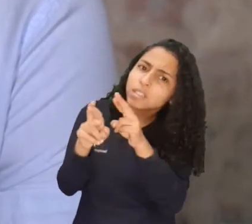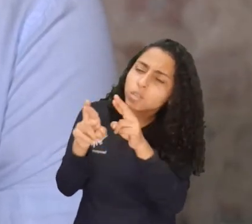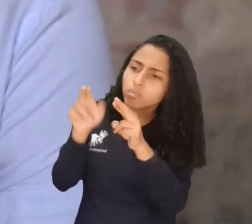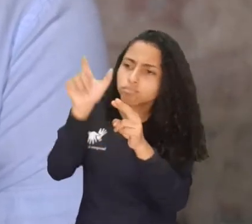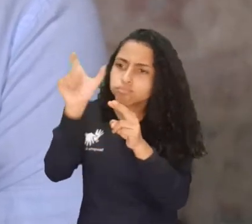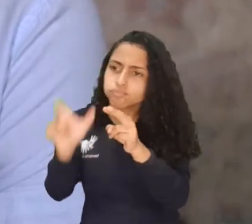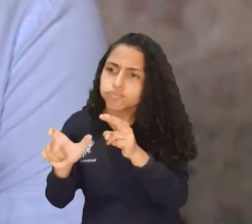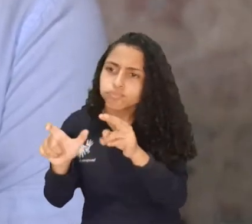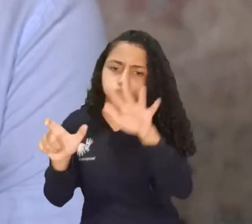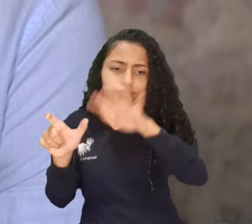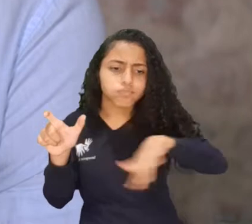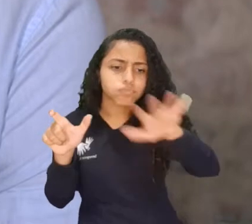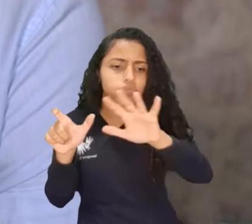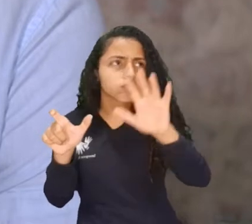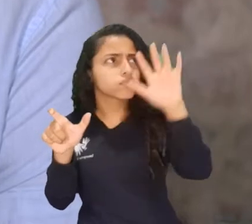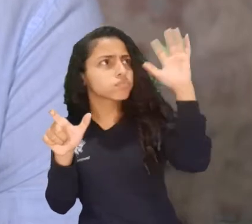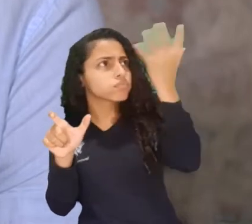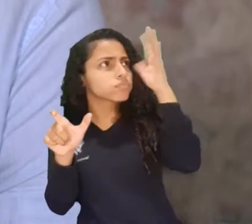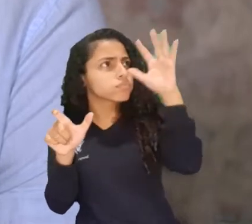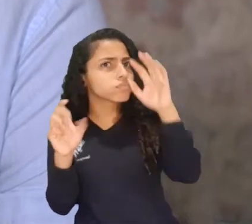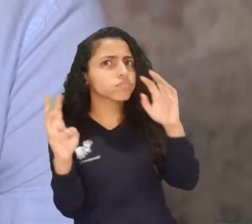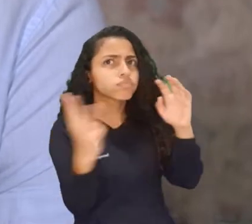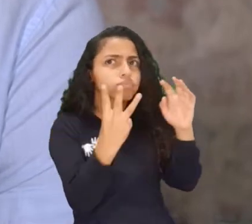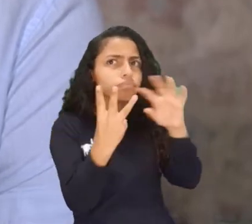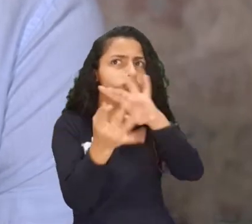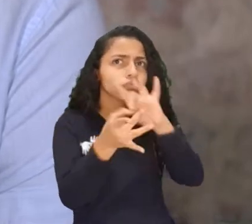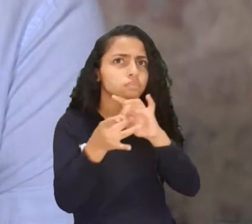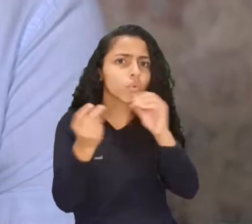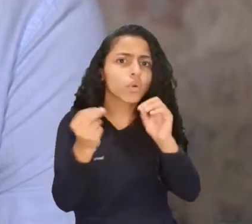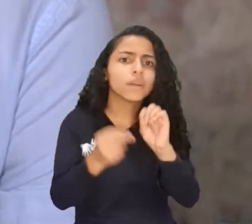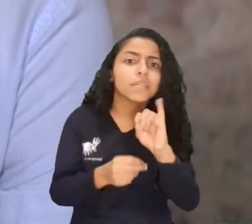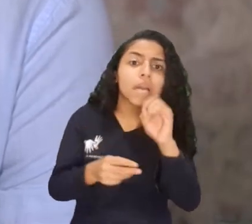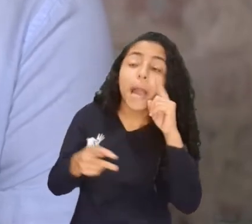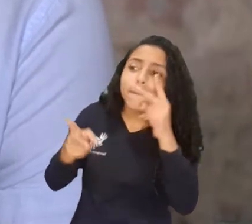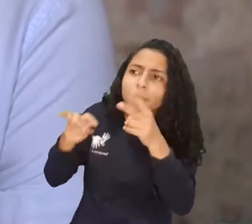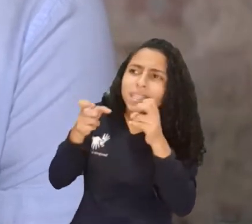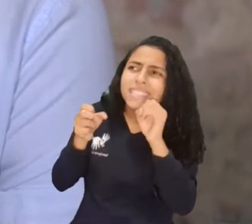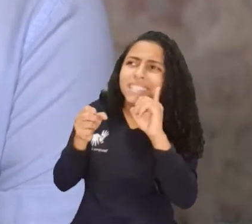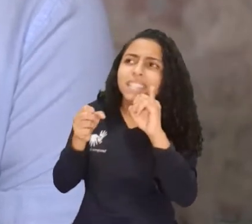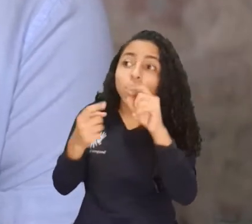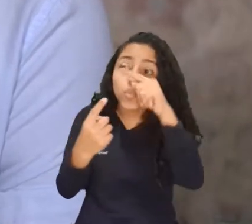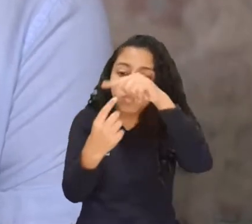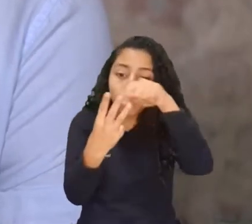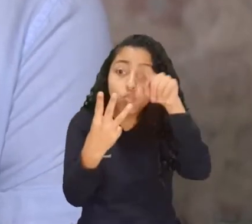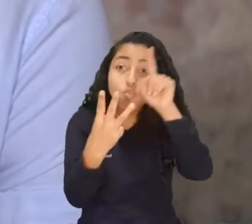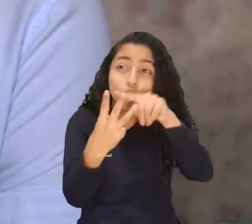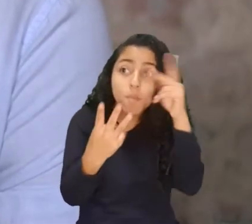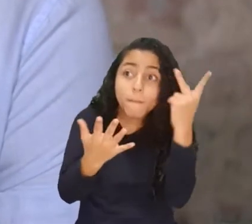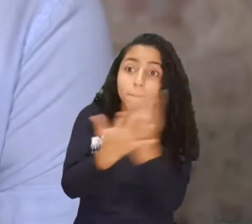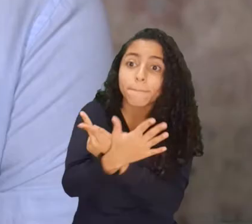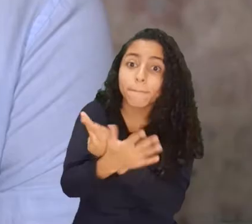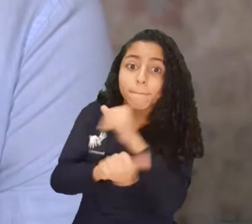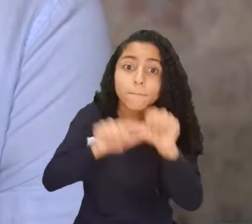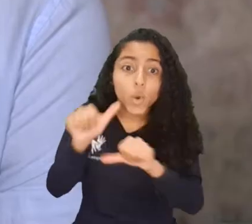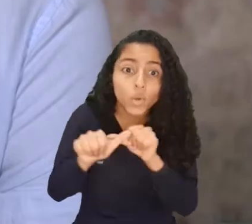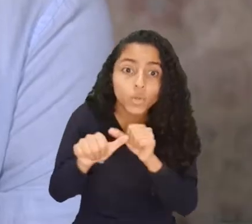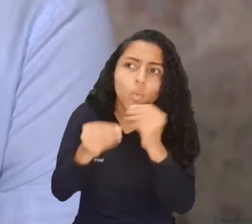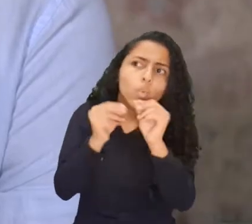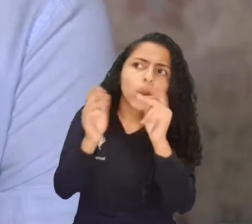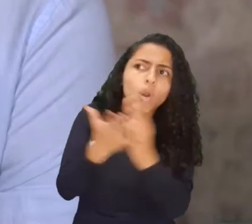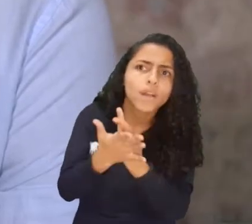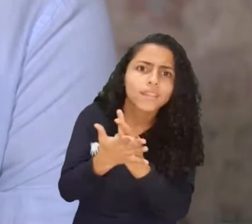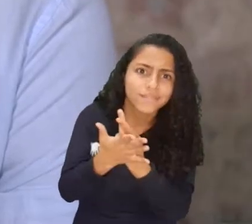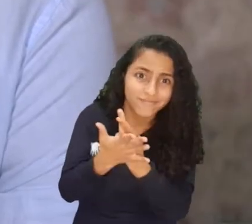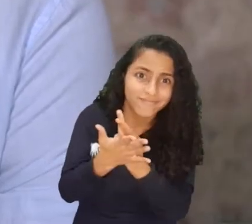que eles consigam prever o que acontece se algum desses elementos muda. Vamos pensar num exemplo bem prático. Se